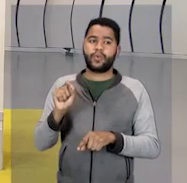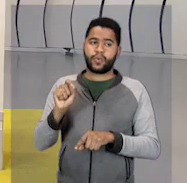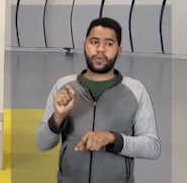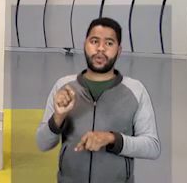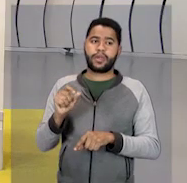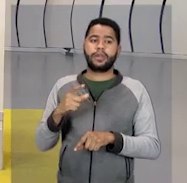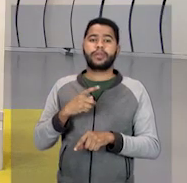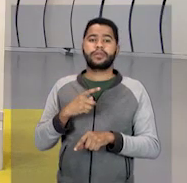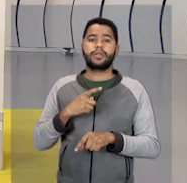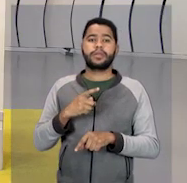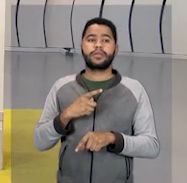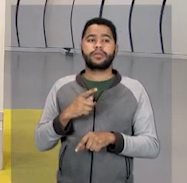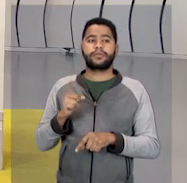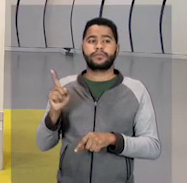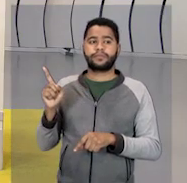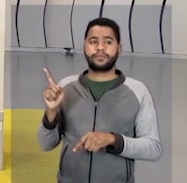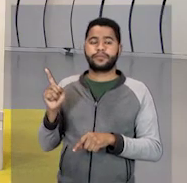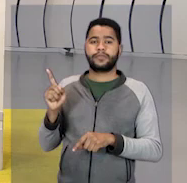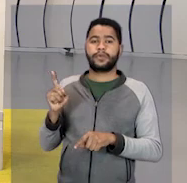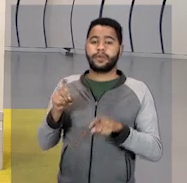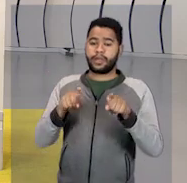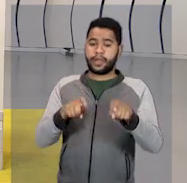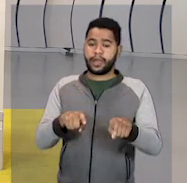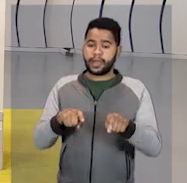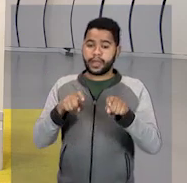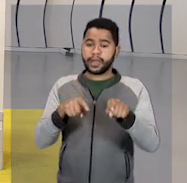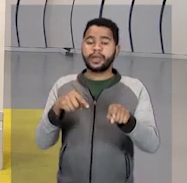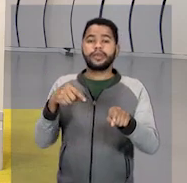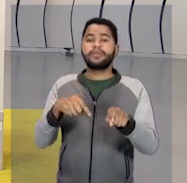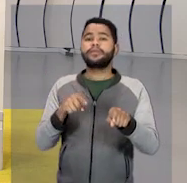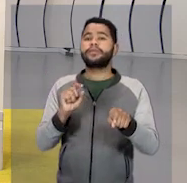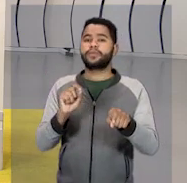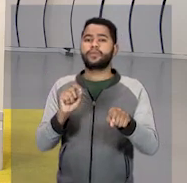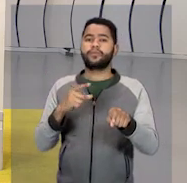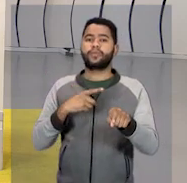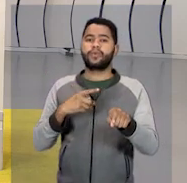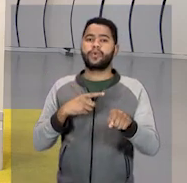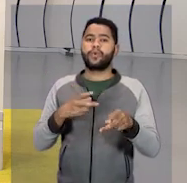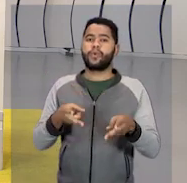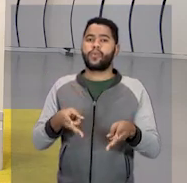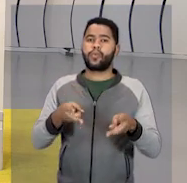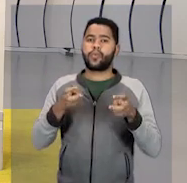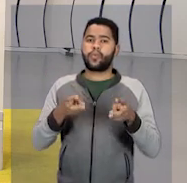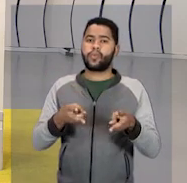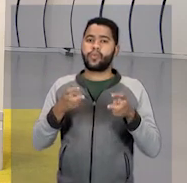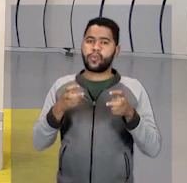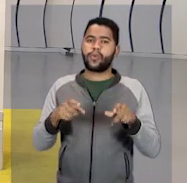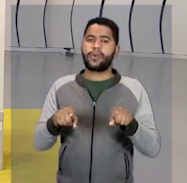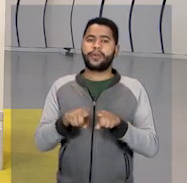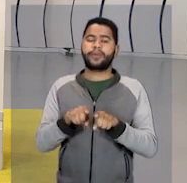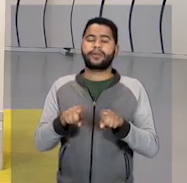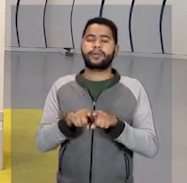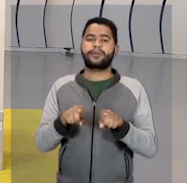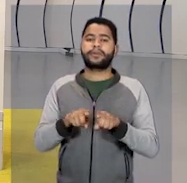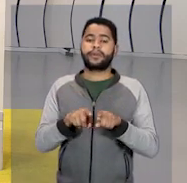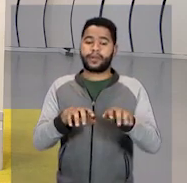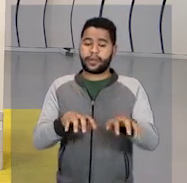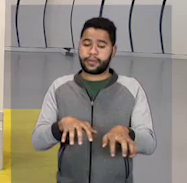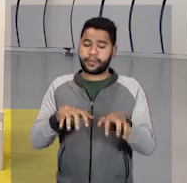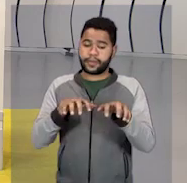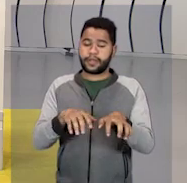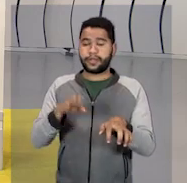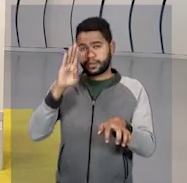além disso, né, no caso aí da agricultura, né, nós também temos o extrativismo e aí a mineração como destaque